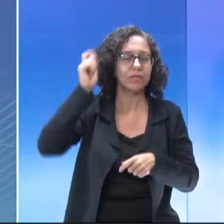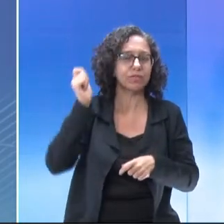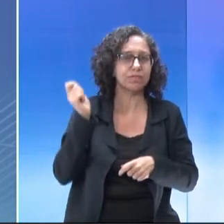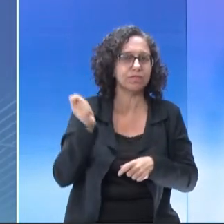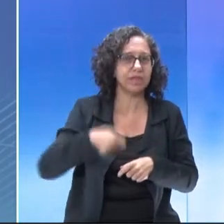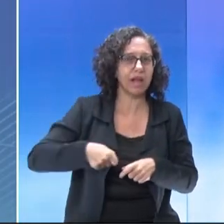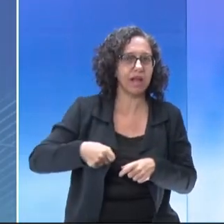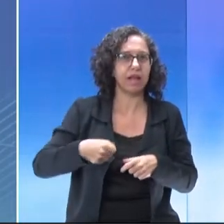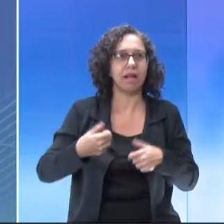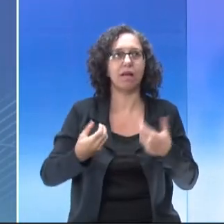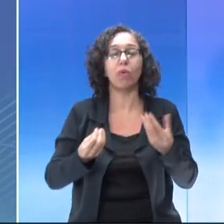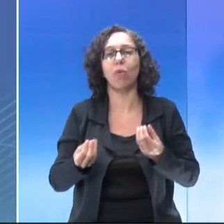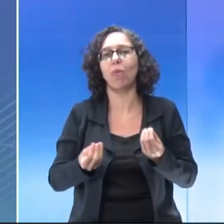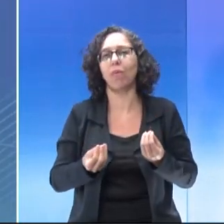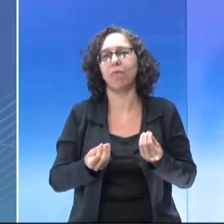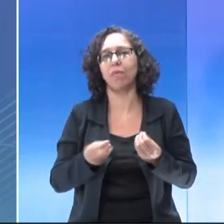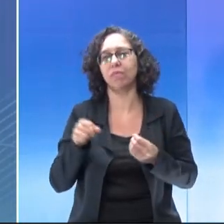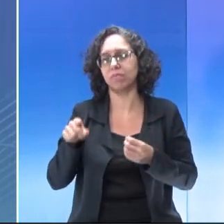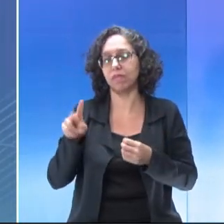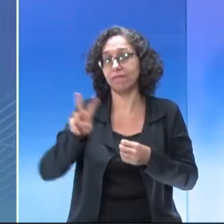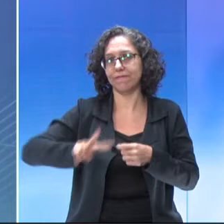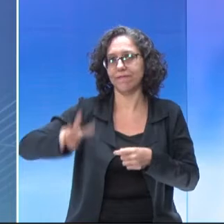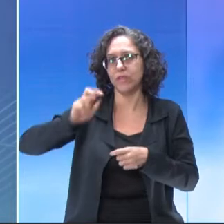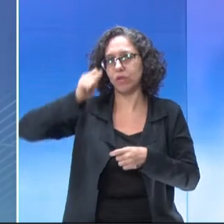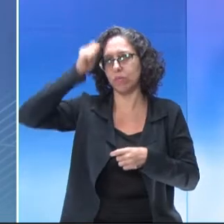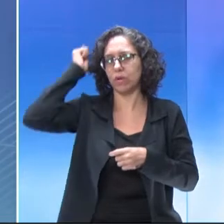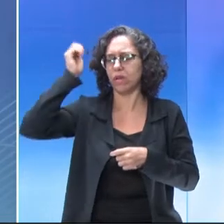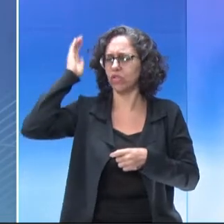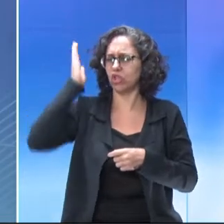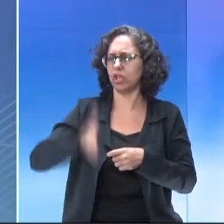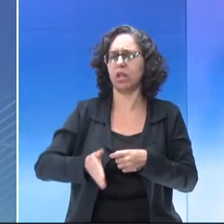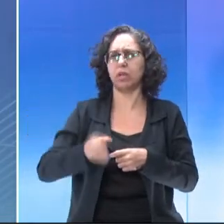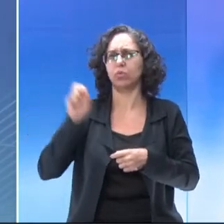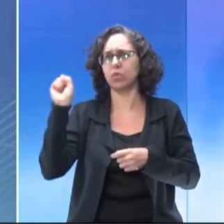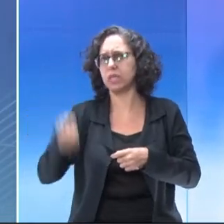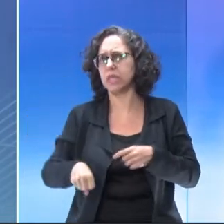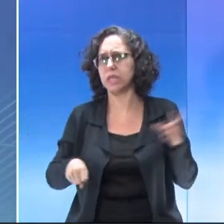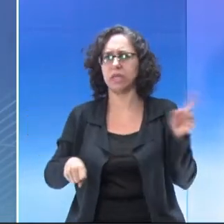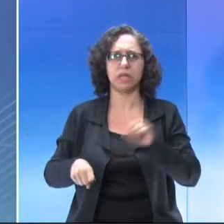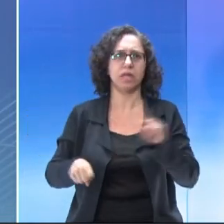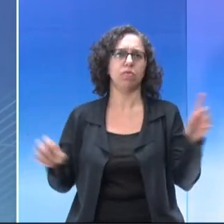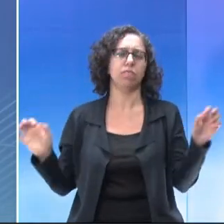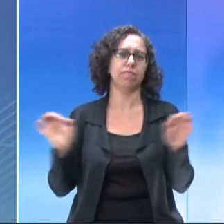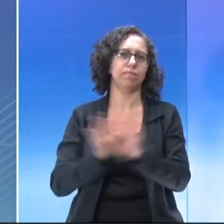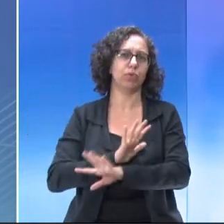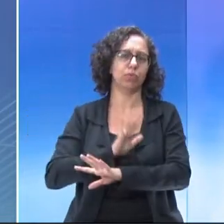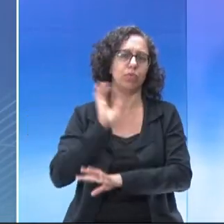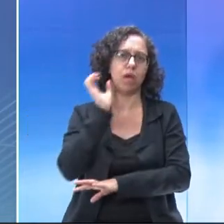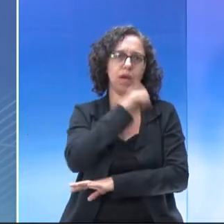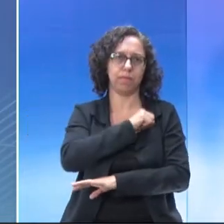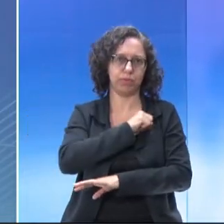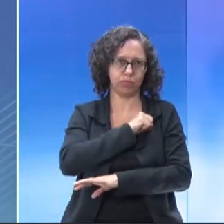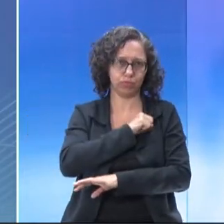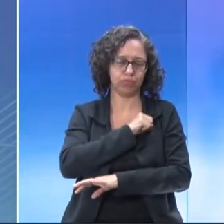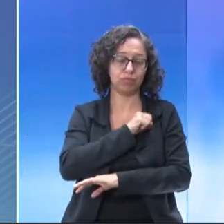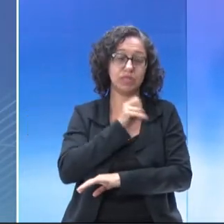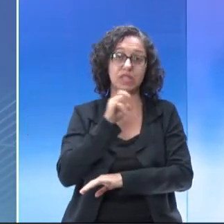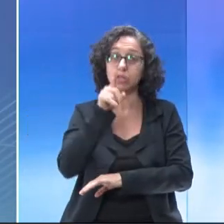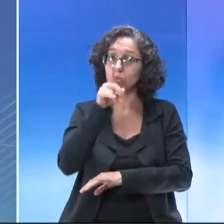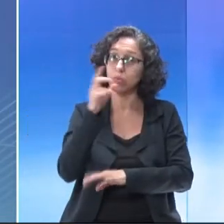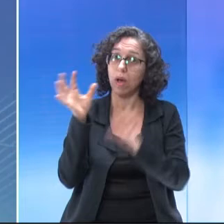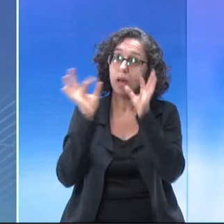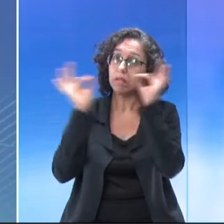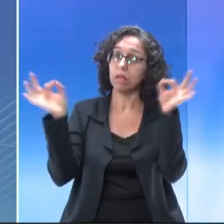a proficiência sua em leitura. Já o vestibular não, o vestibular ele só quer saber se você conseguiu acertar ou não e se você